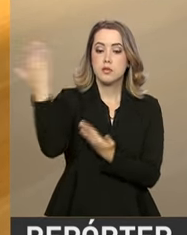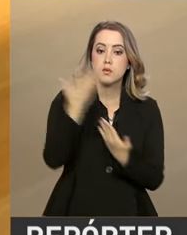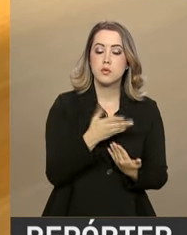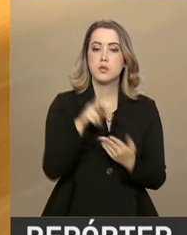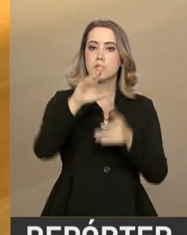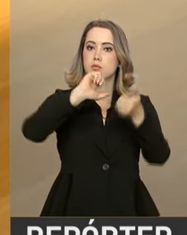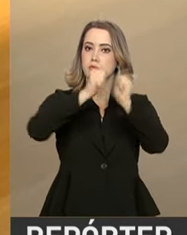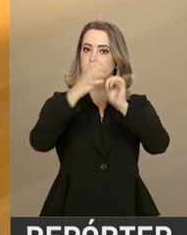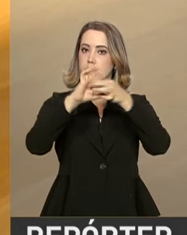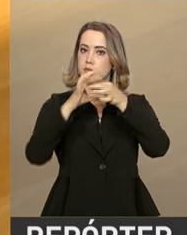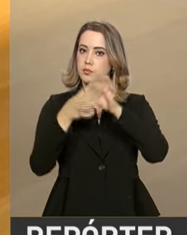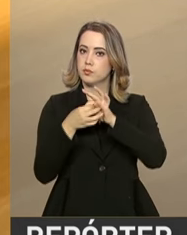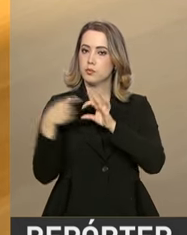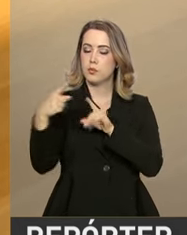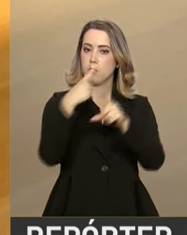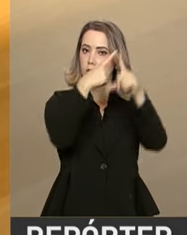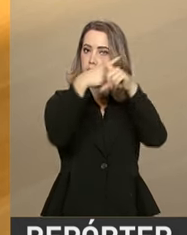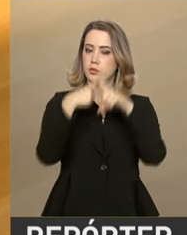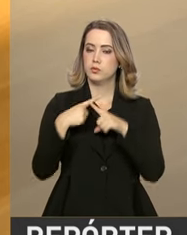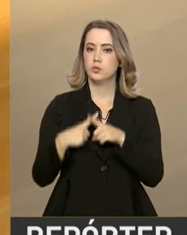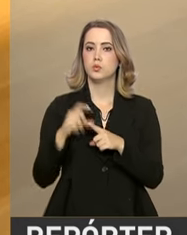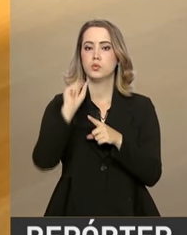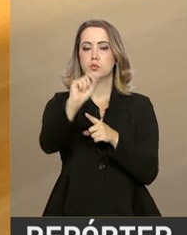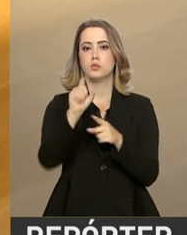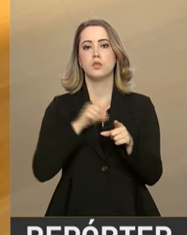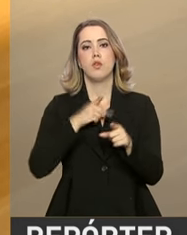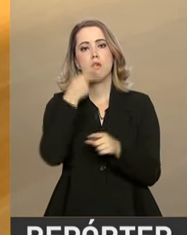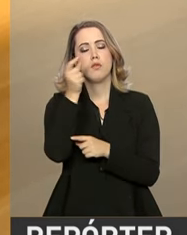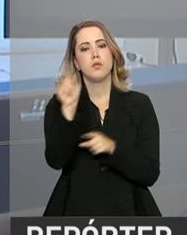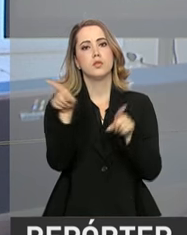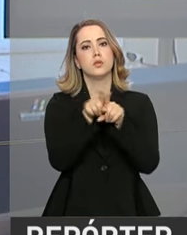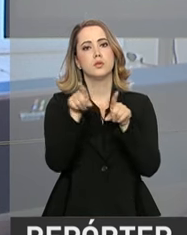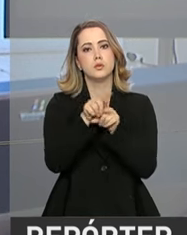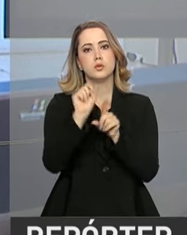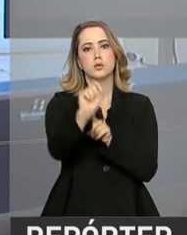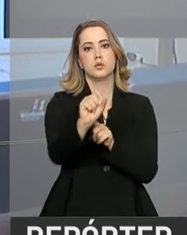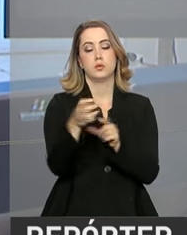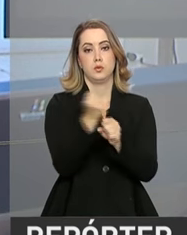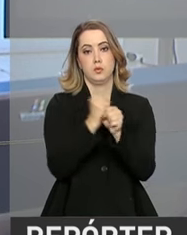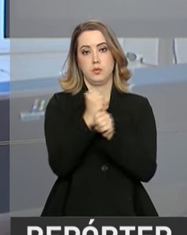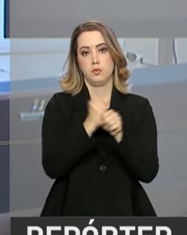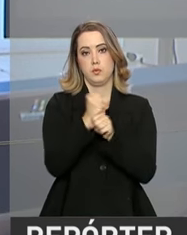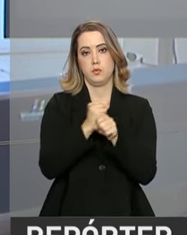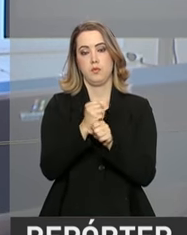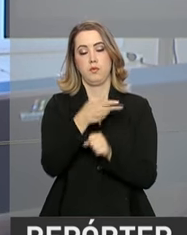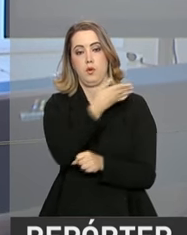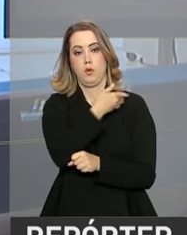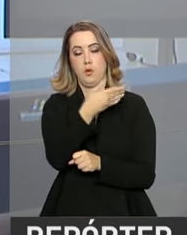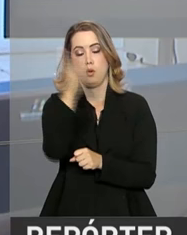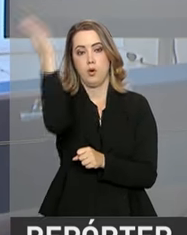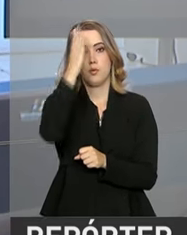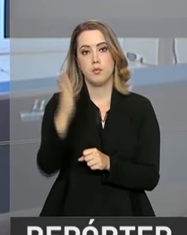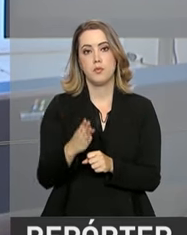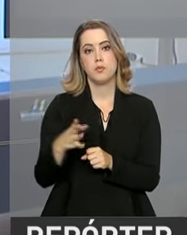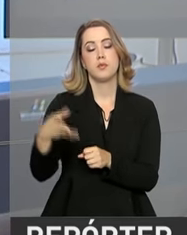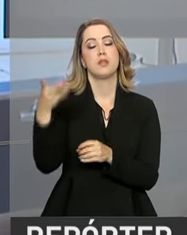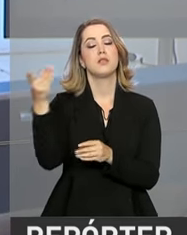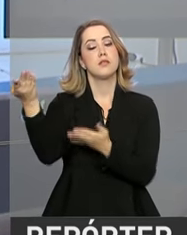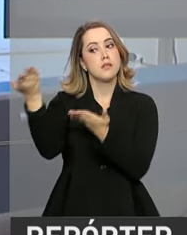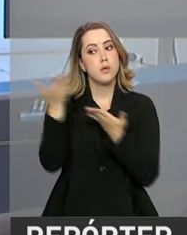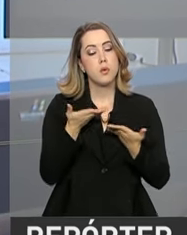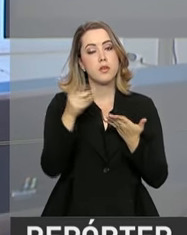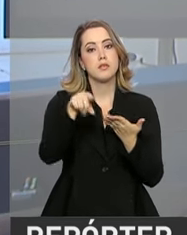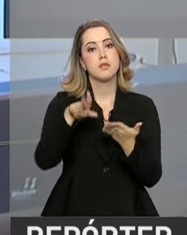a competir nos Jogos Olímpicos o presidente temer disse ainda que nos últimos anos o Brasil recebeu mais de 95.000